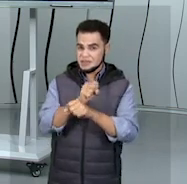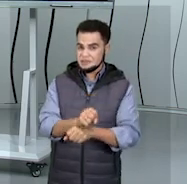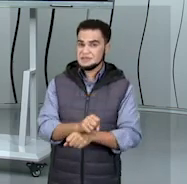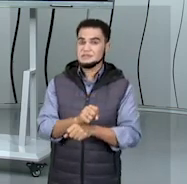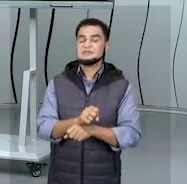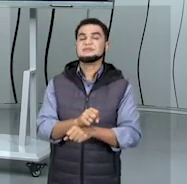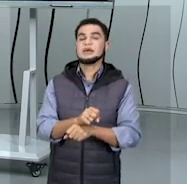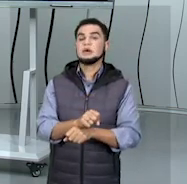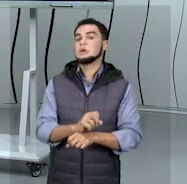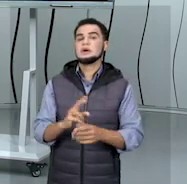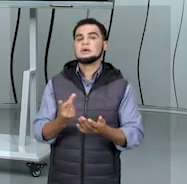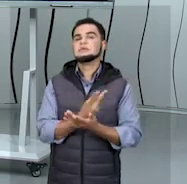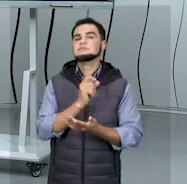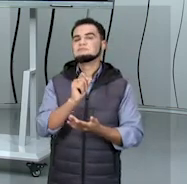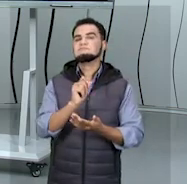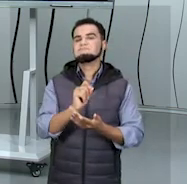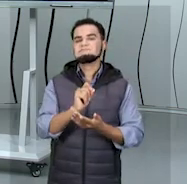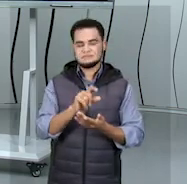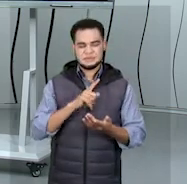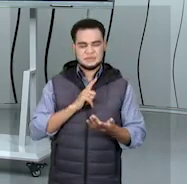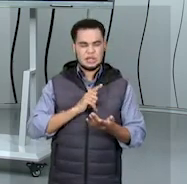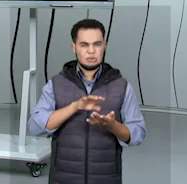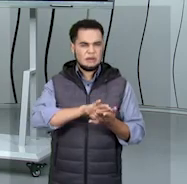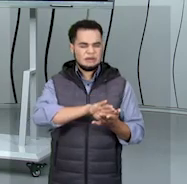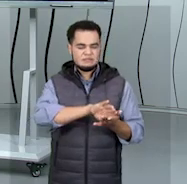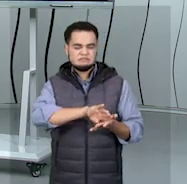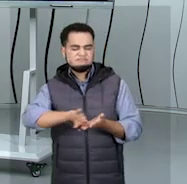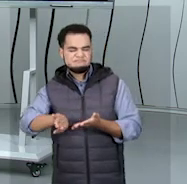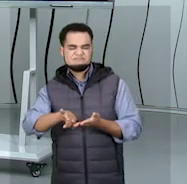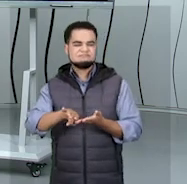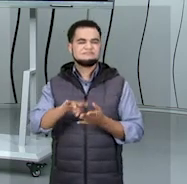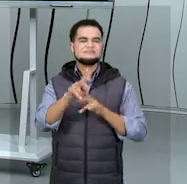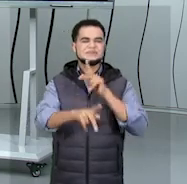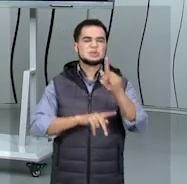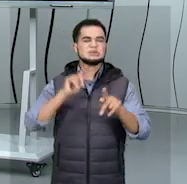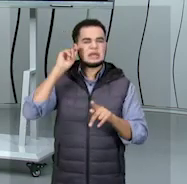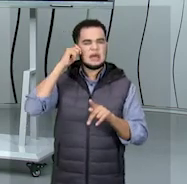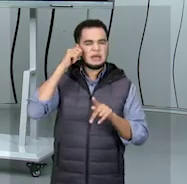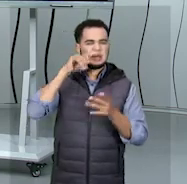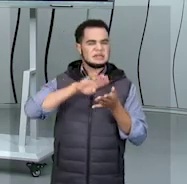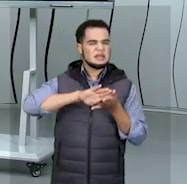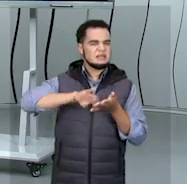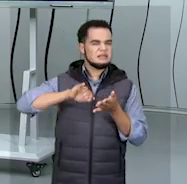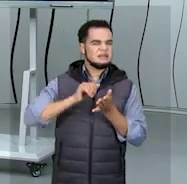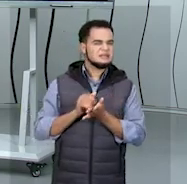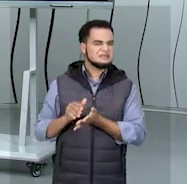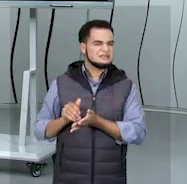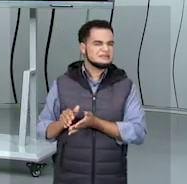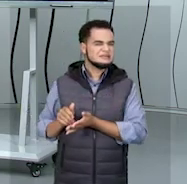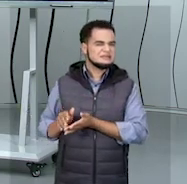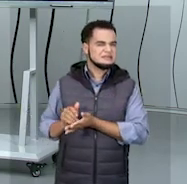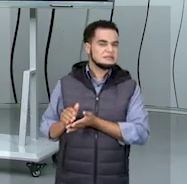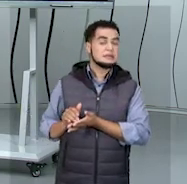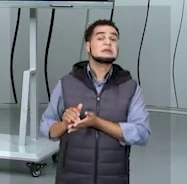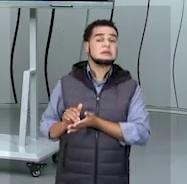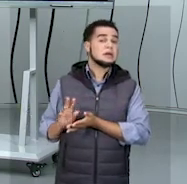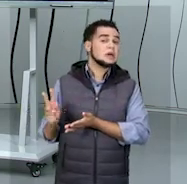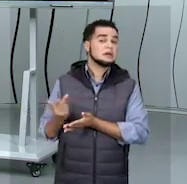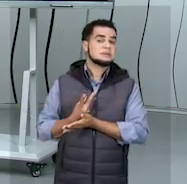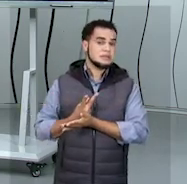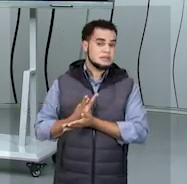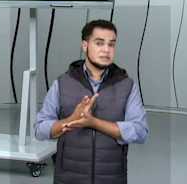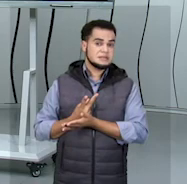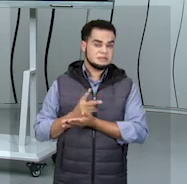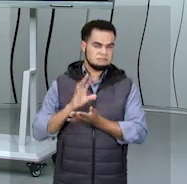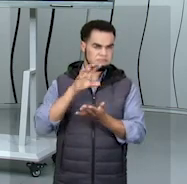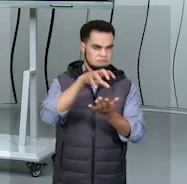uma marginalização das pessoas negras. E aí, então, os centros das cidades,